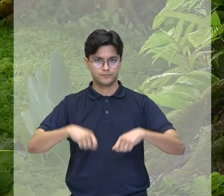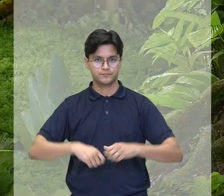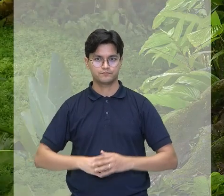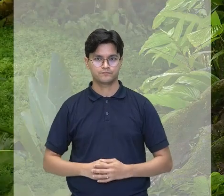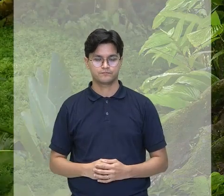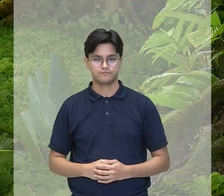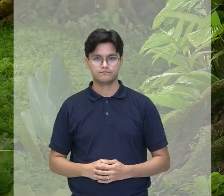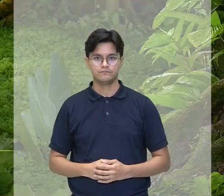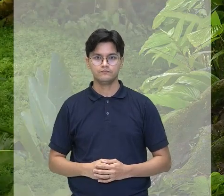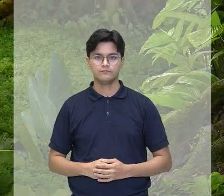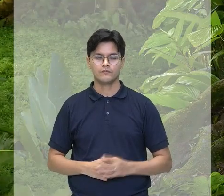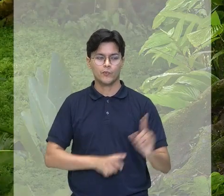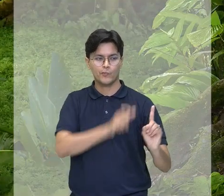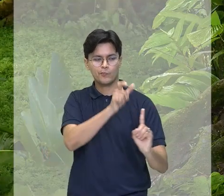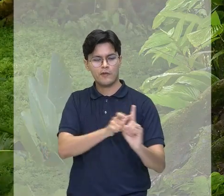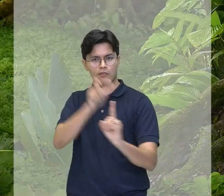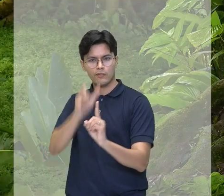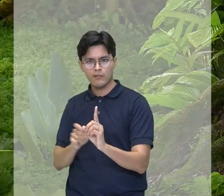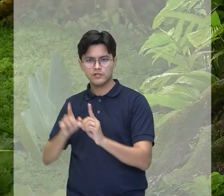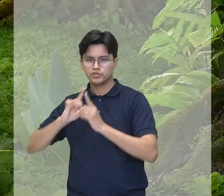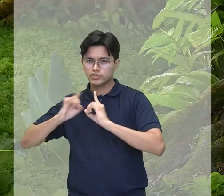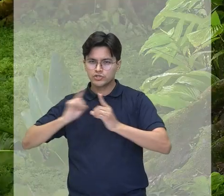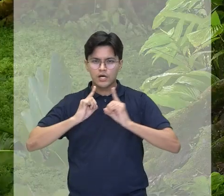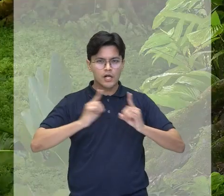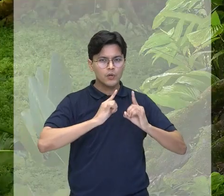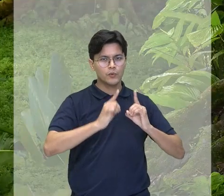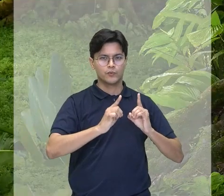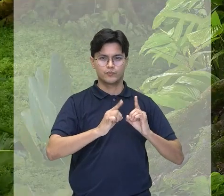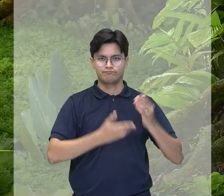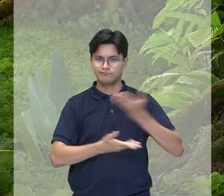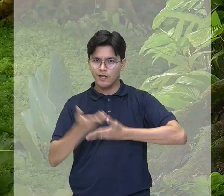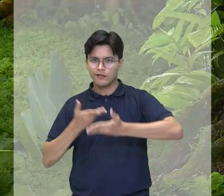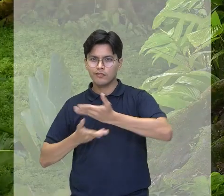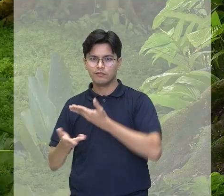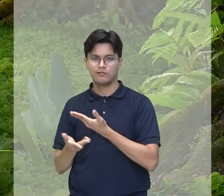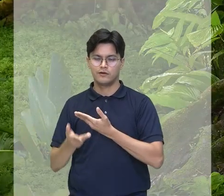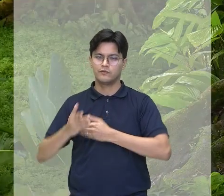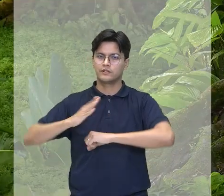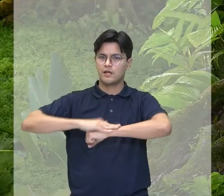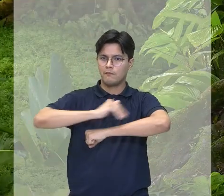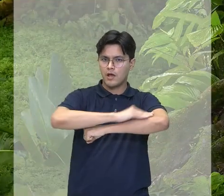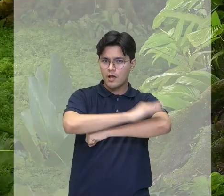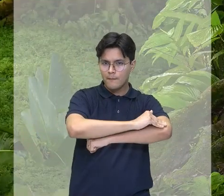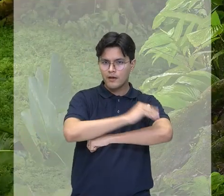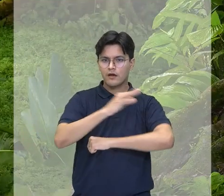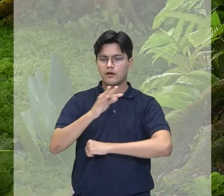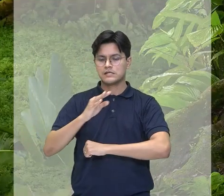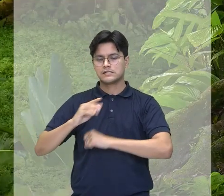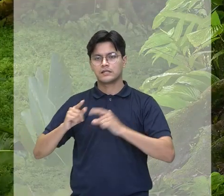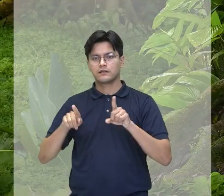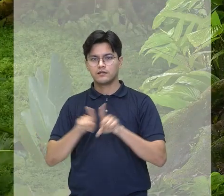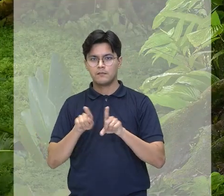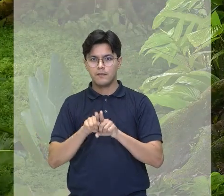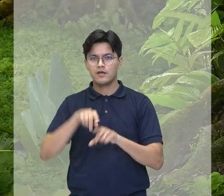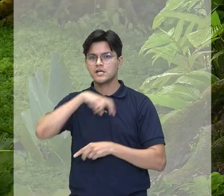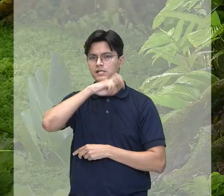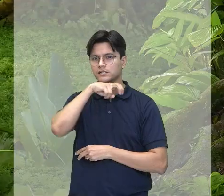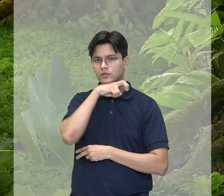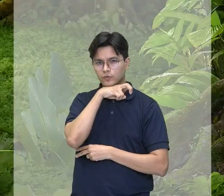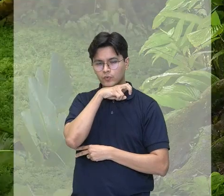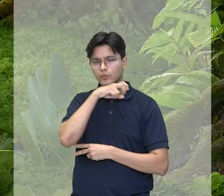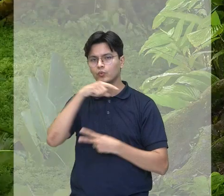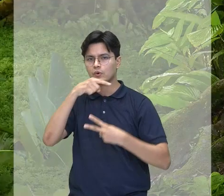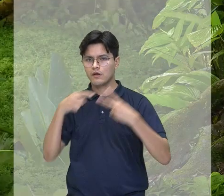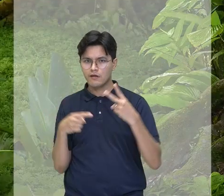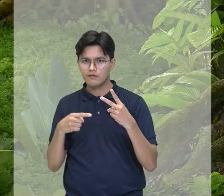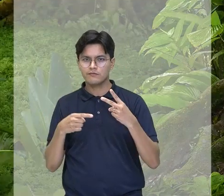os personagens, então Tarubequê e Surucucu, nós temos ali, né, entre eles um discurso direto, a reprodução exata da fala, então é